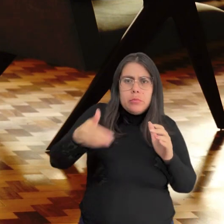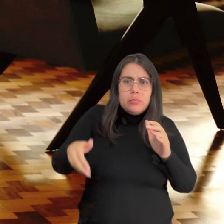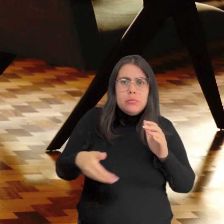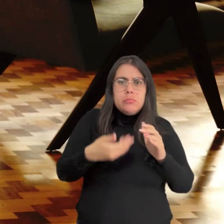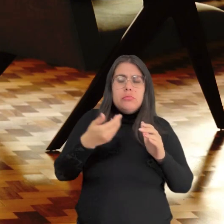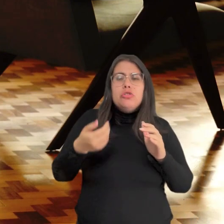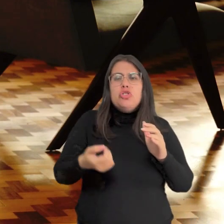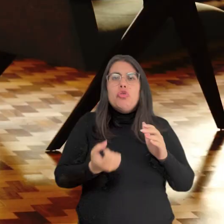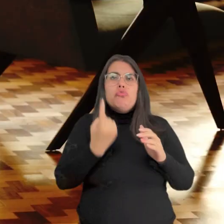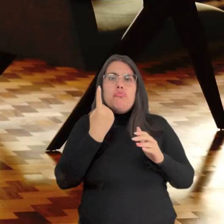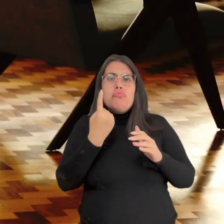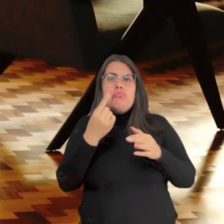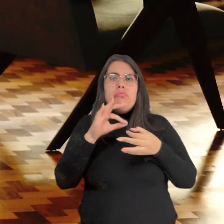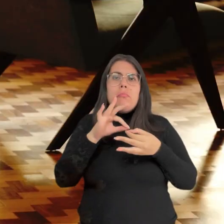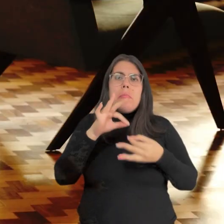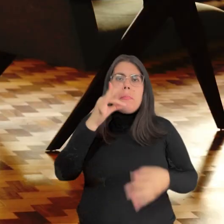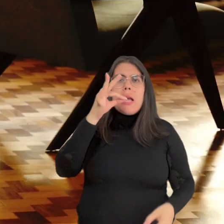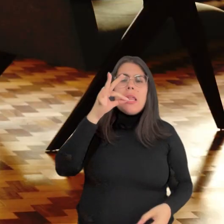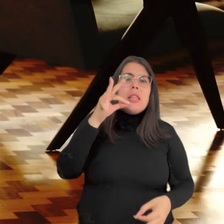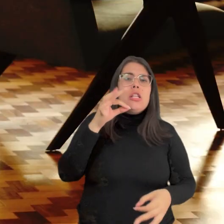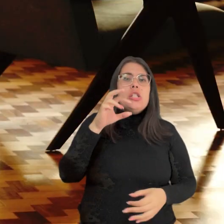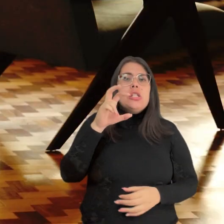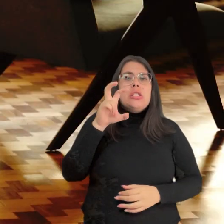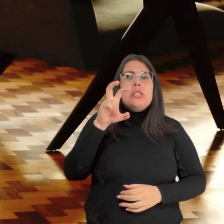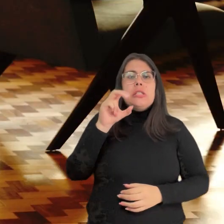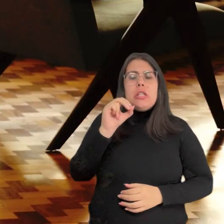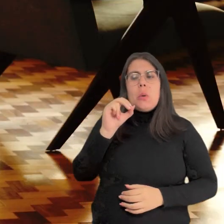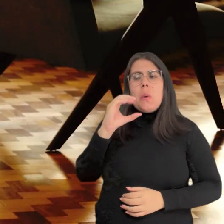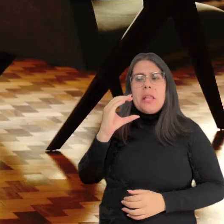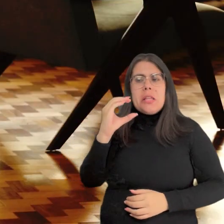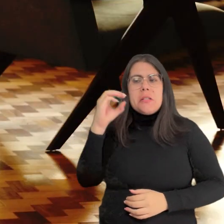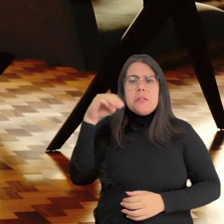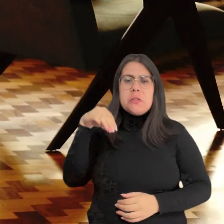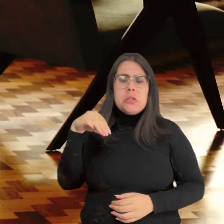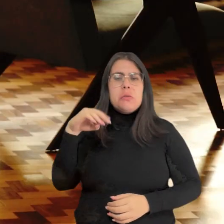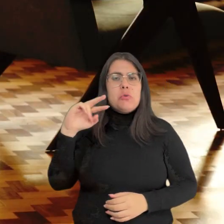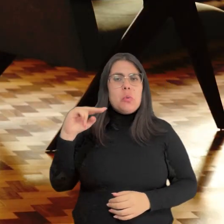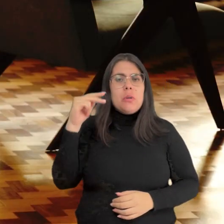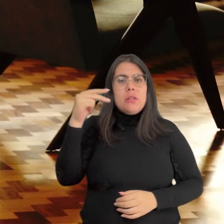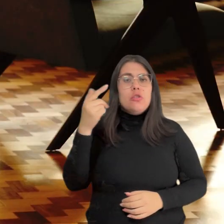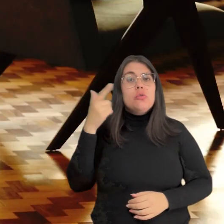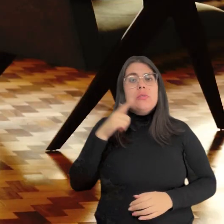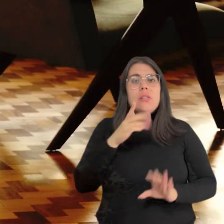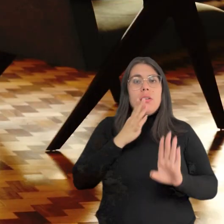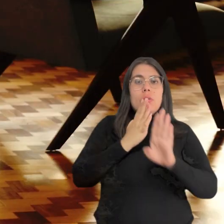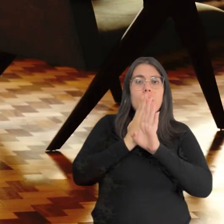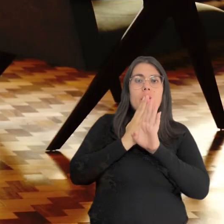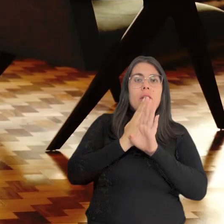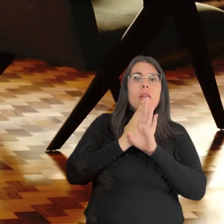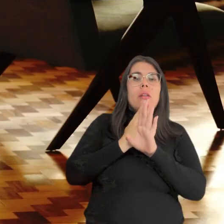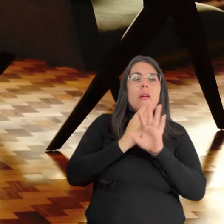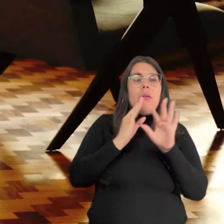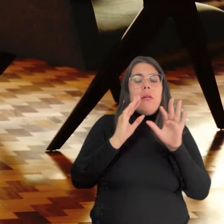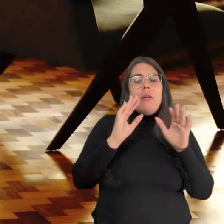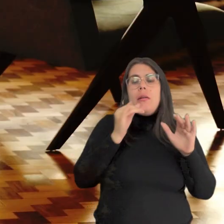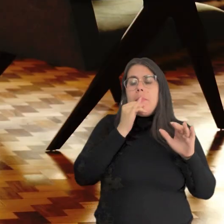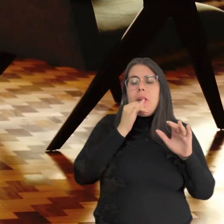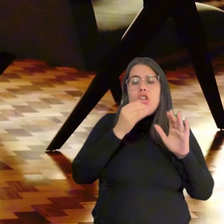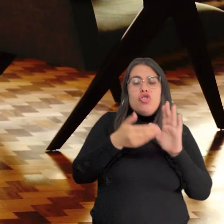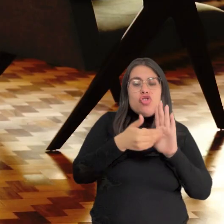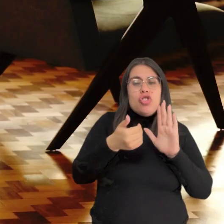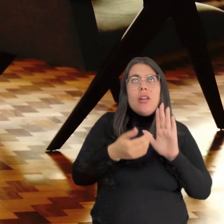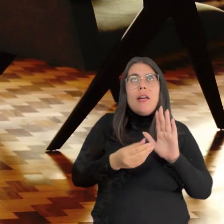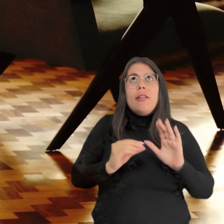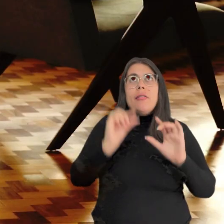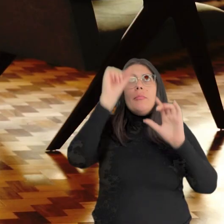50 centímetros quadrados de vidrotil para repor o vidrotil nas paredes, que tinha algumas pastilhas que tinham caído.